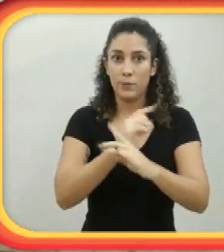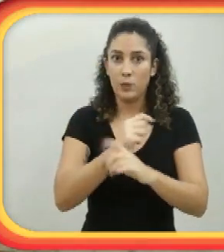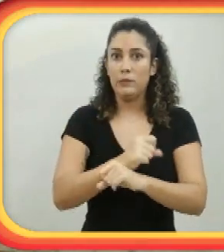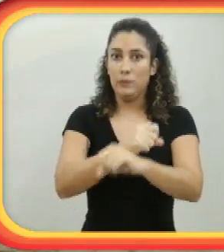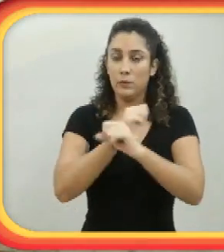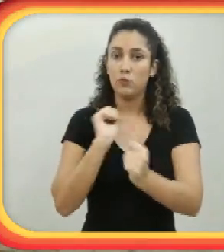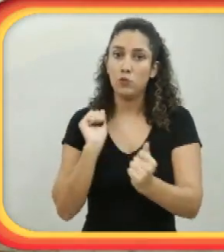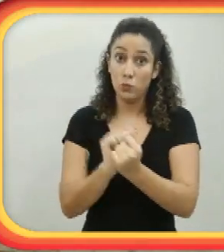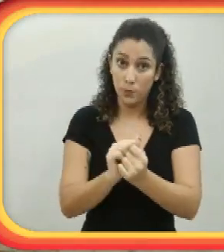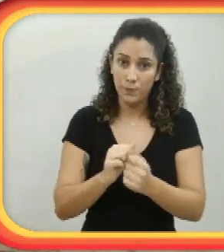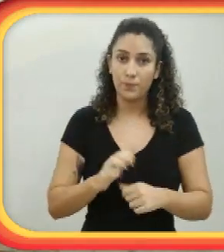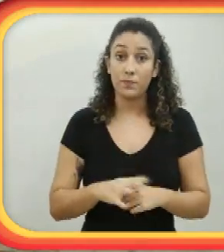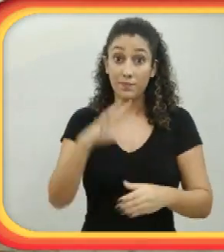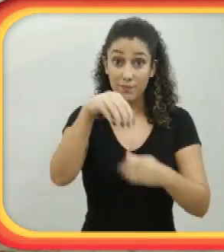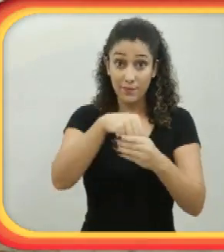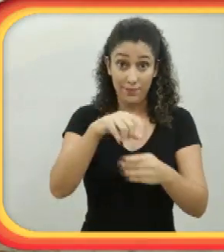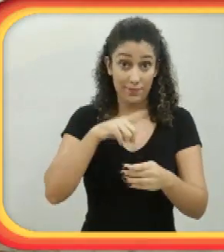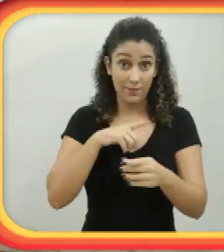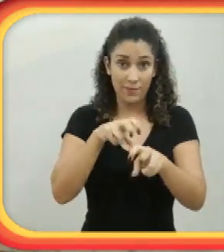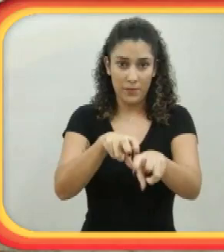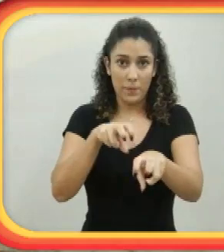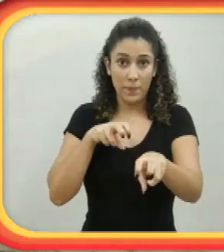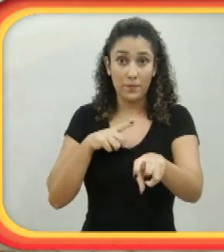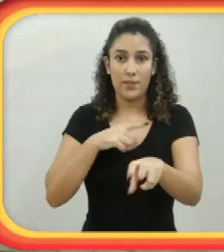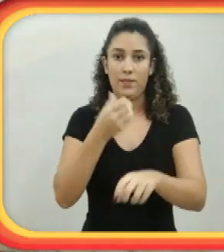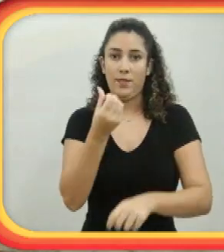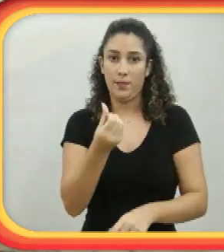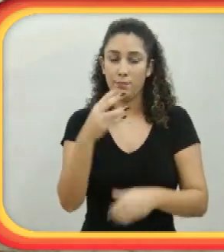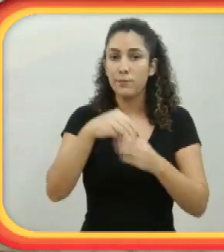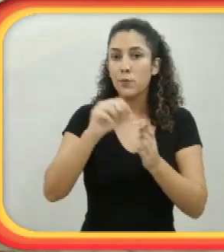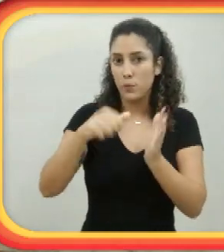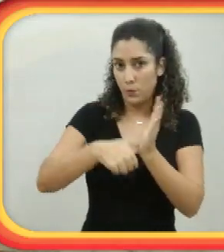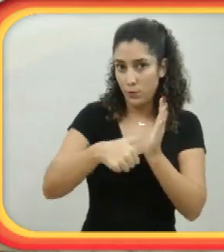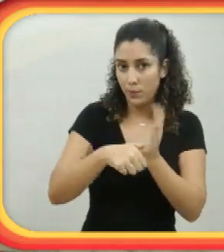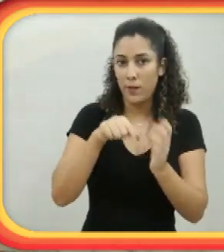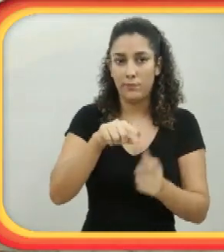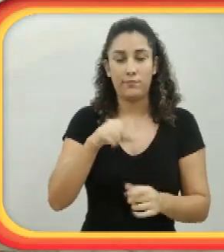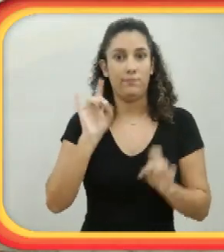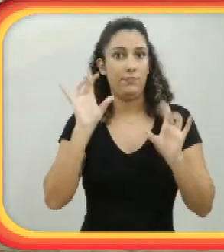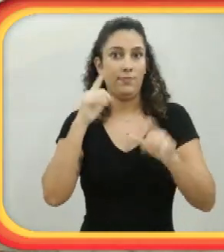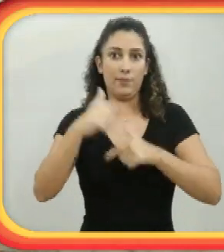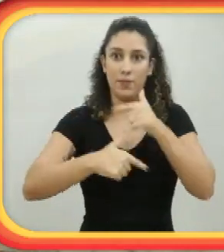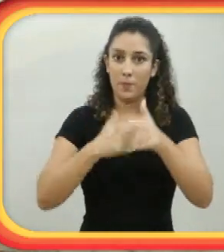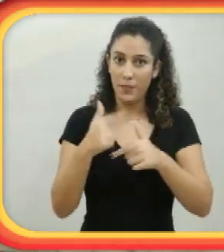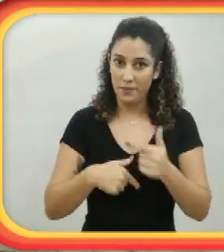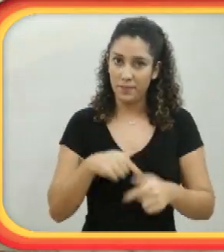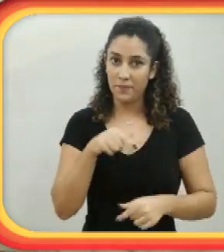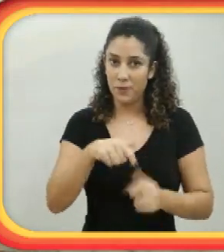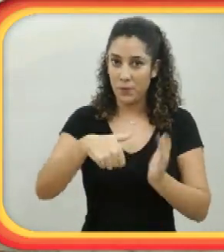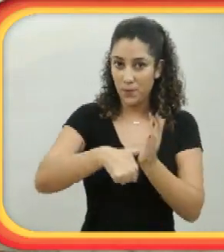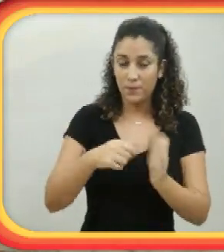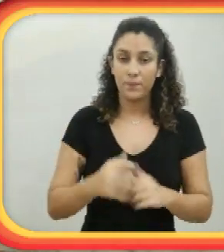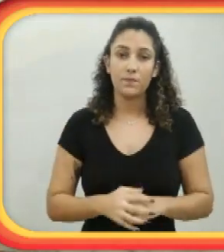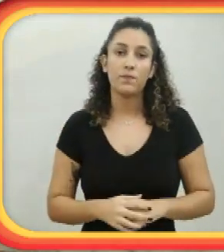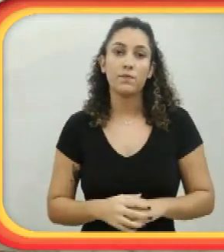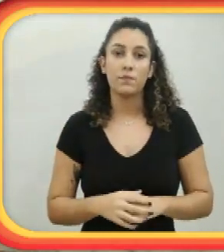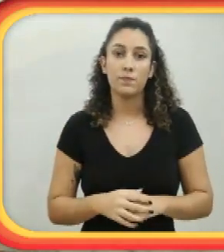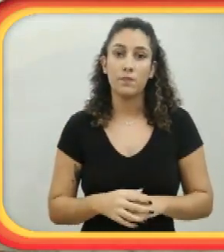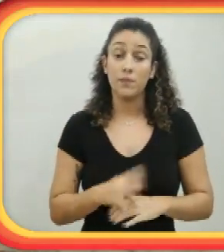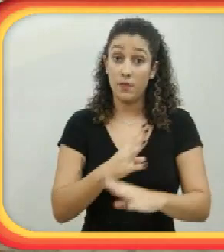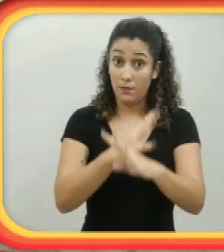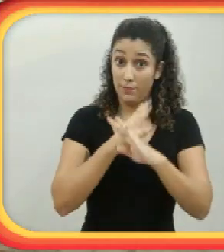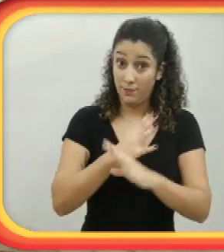função na canoa, mas a canoa só vai se todos remam juntos. Então, aqui atrás tem as canoas de 6 lugares do clube. Essa é a